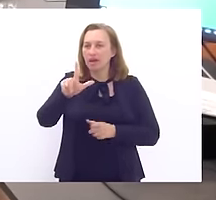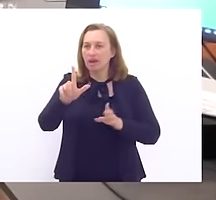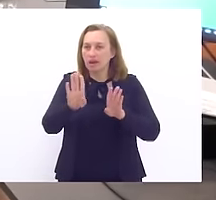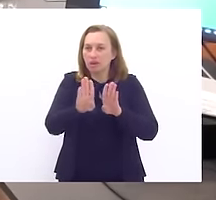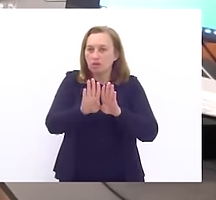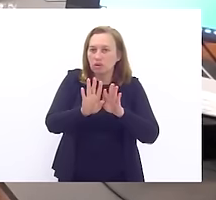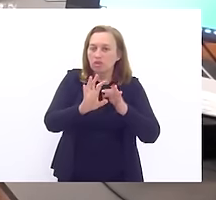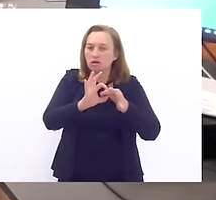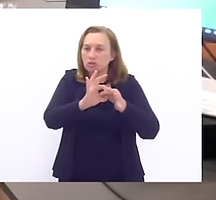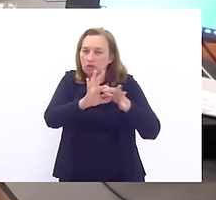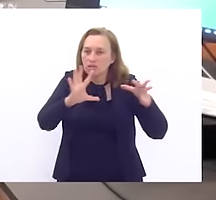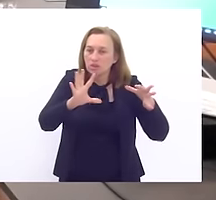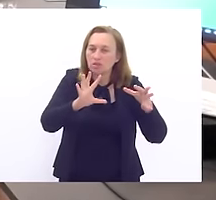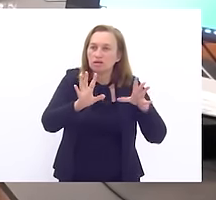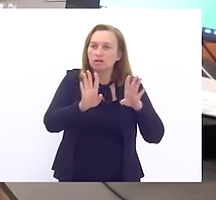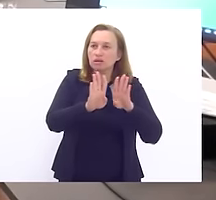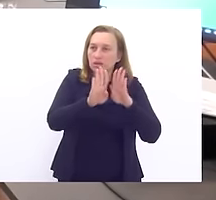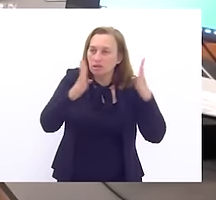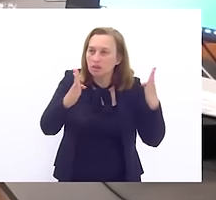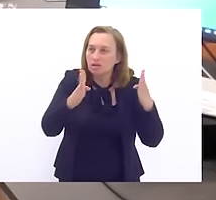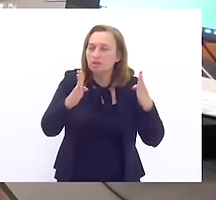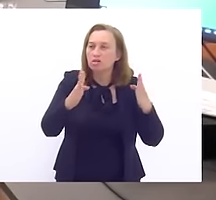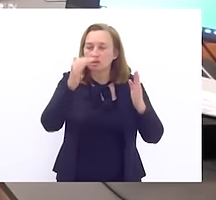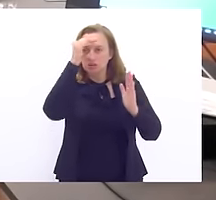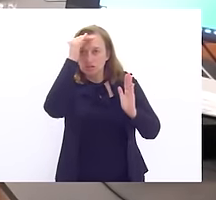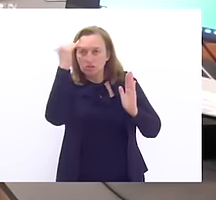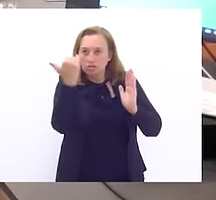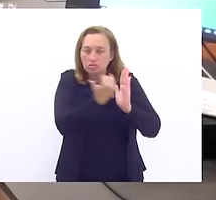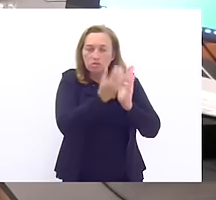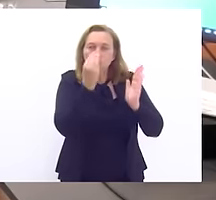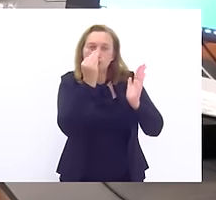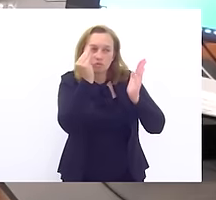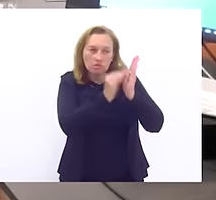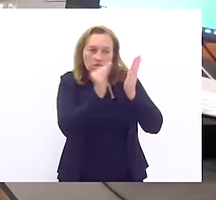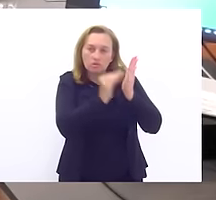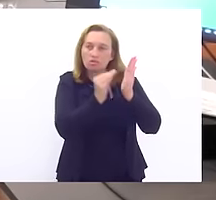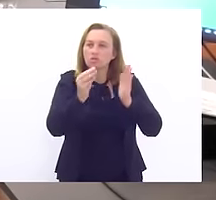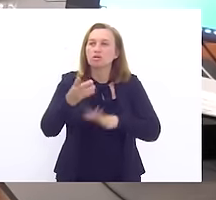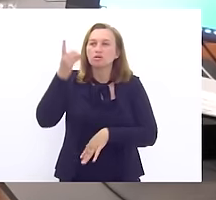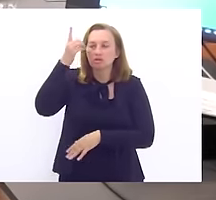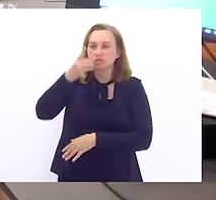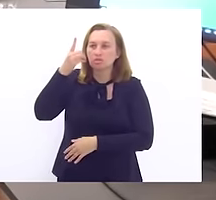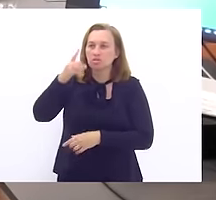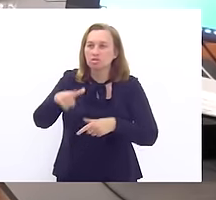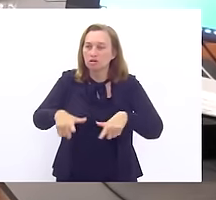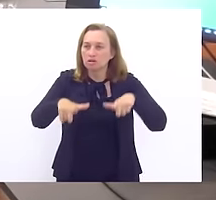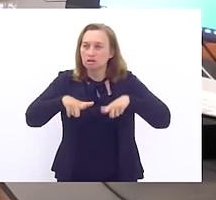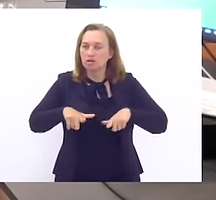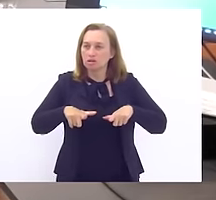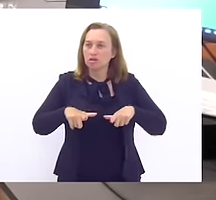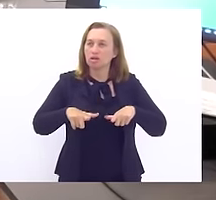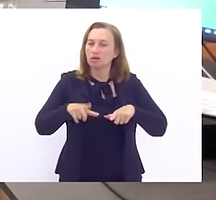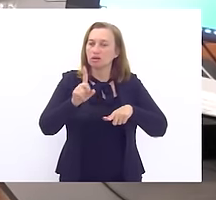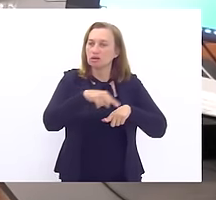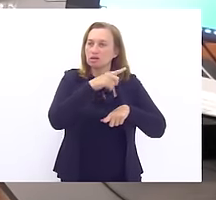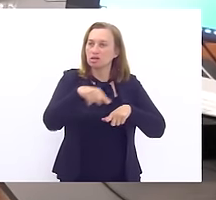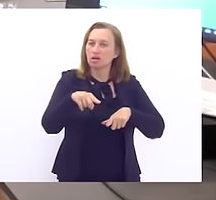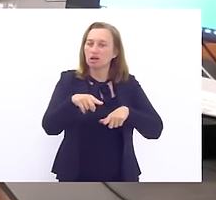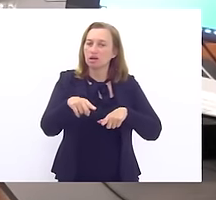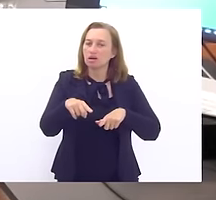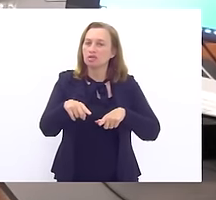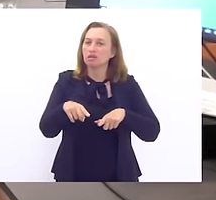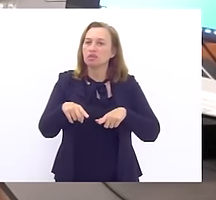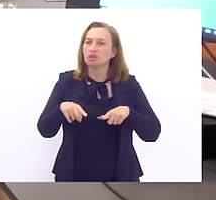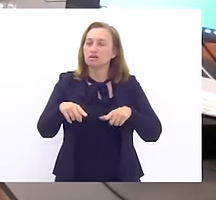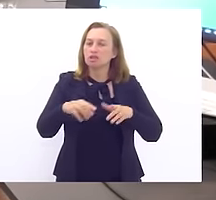desrespeitando essa comissão de respeitando os deputados arrancaram o certificado do bombeiro tornando nulo o significado